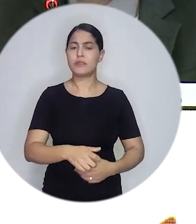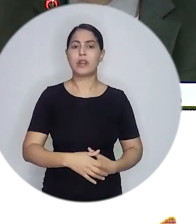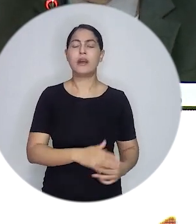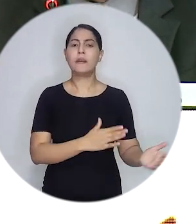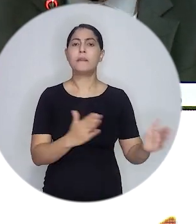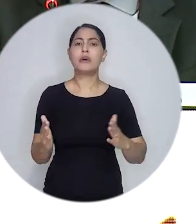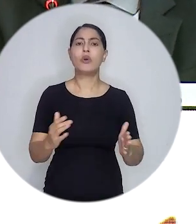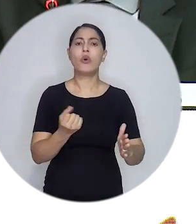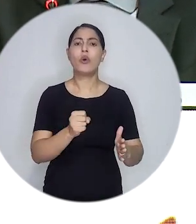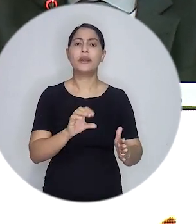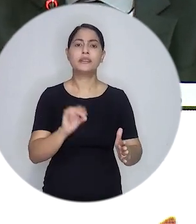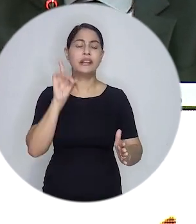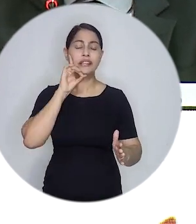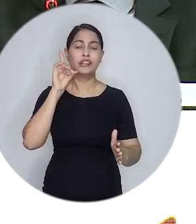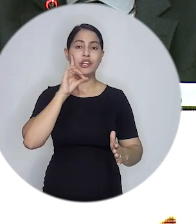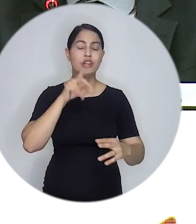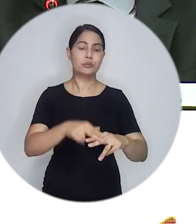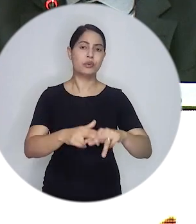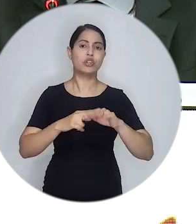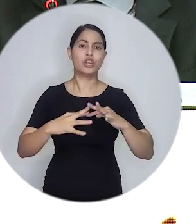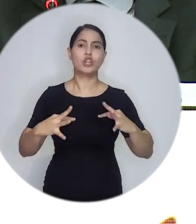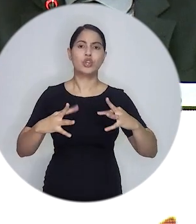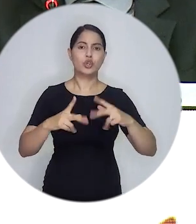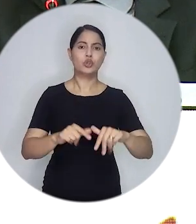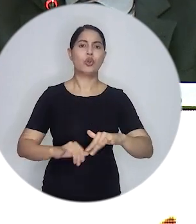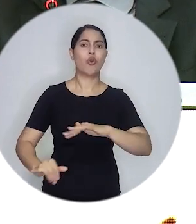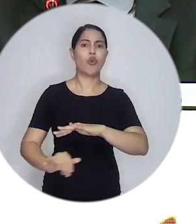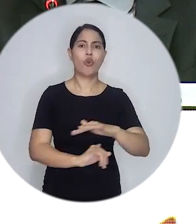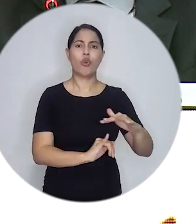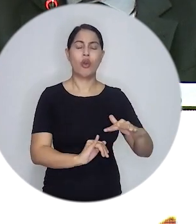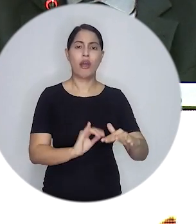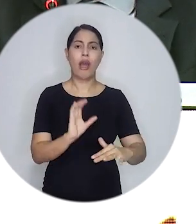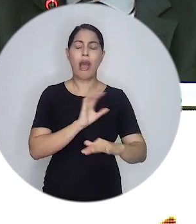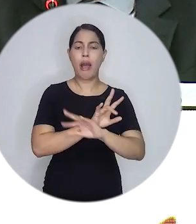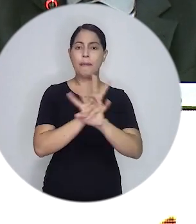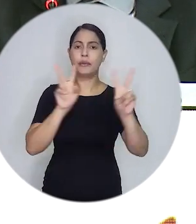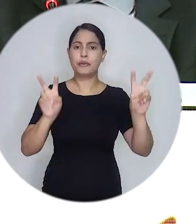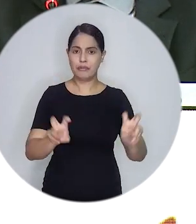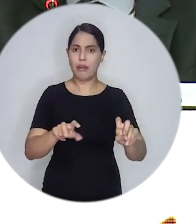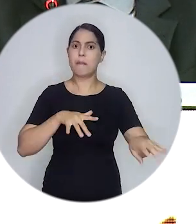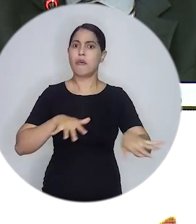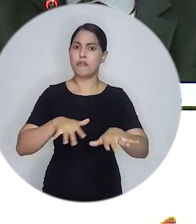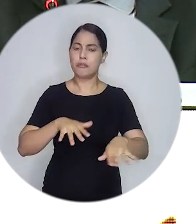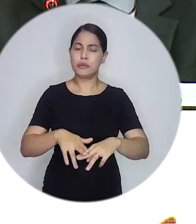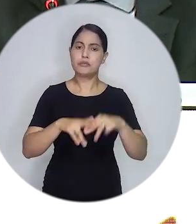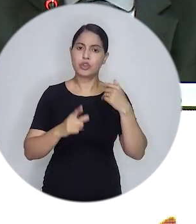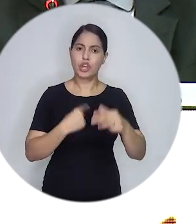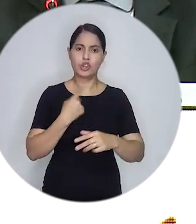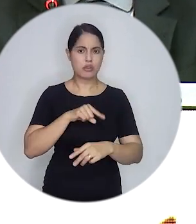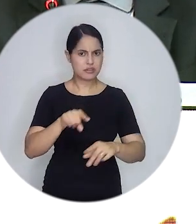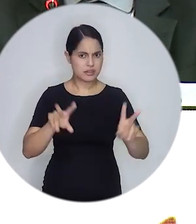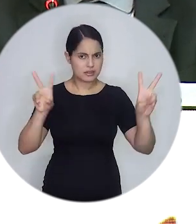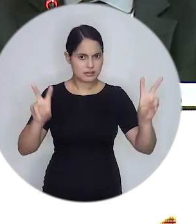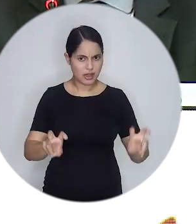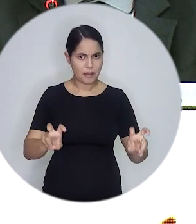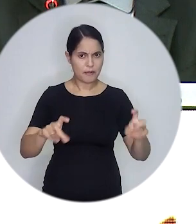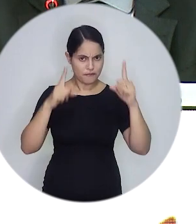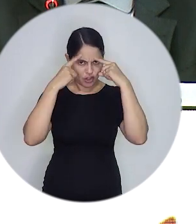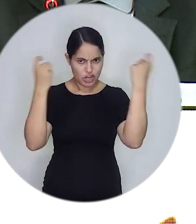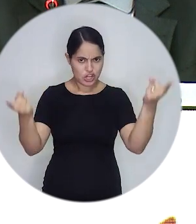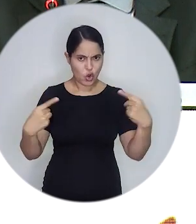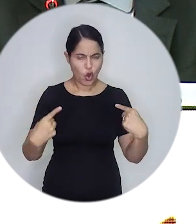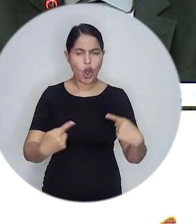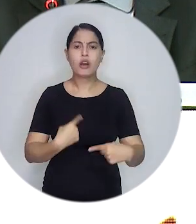lei tramitou em 80 dias, porque toda a instituição se mobilizou em torno desse assunto, porque para nós mulheres é caro